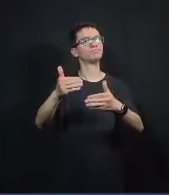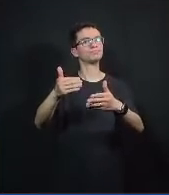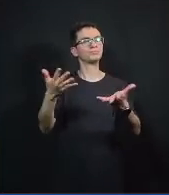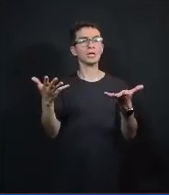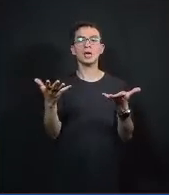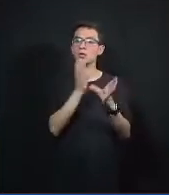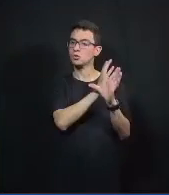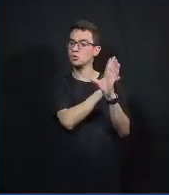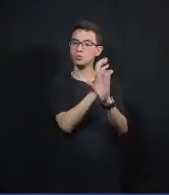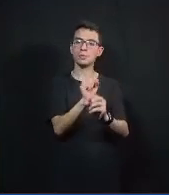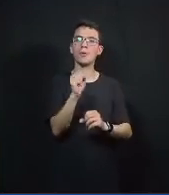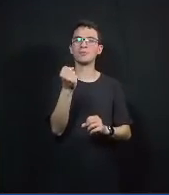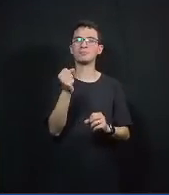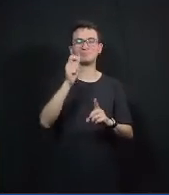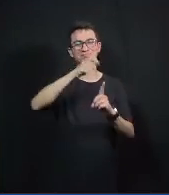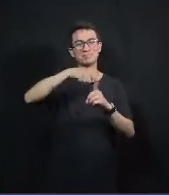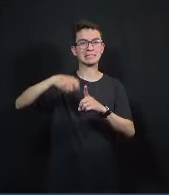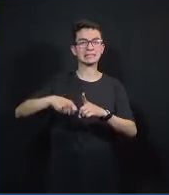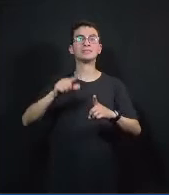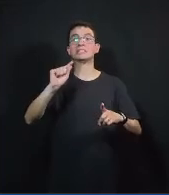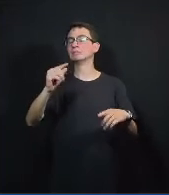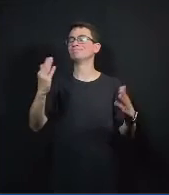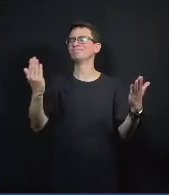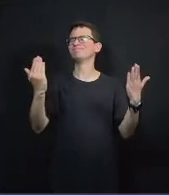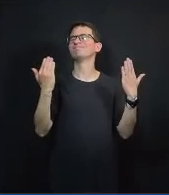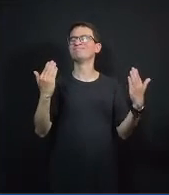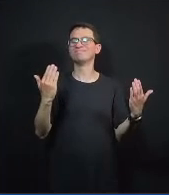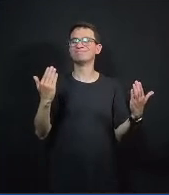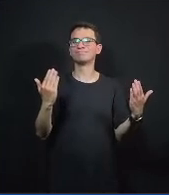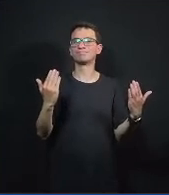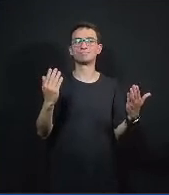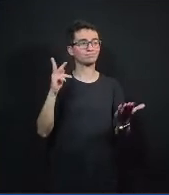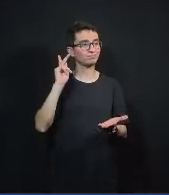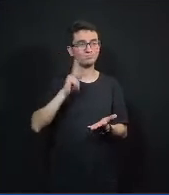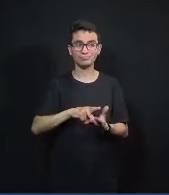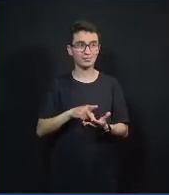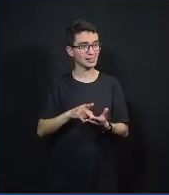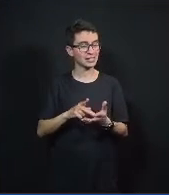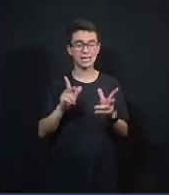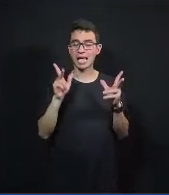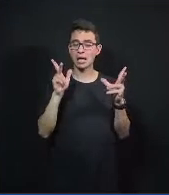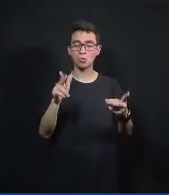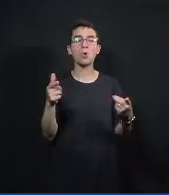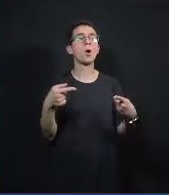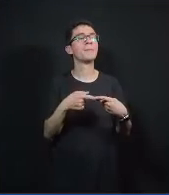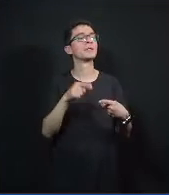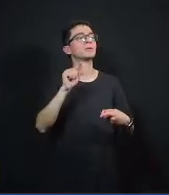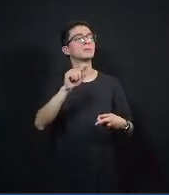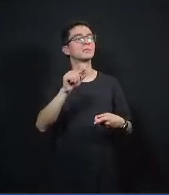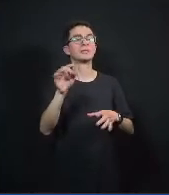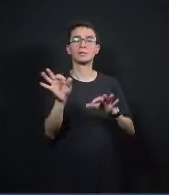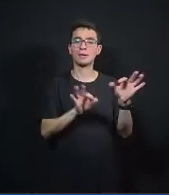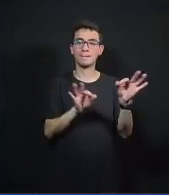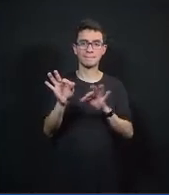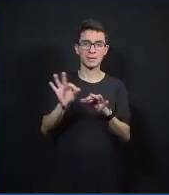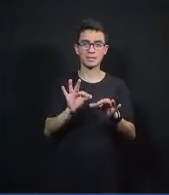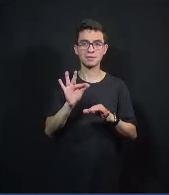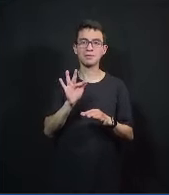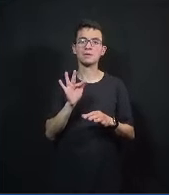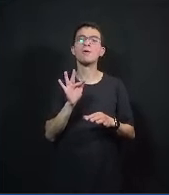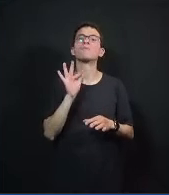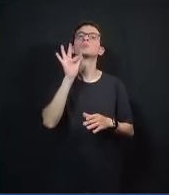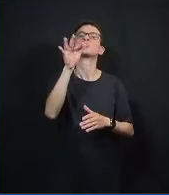com um cenário de incertezas. E essa realidade não poderia ser diferente em relação à preparação das eleições municipais de